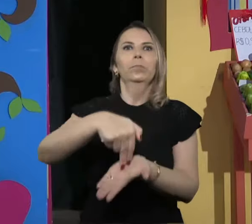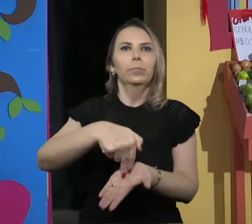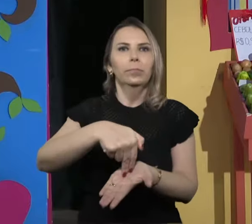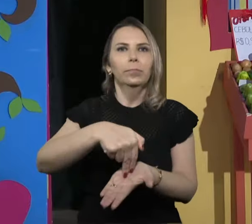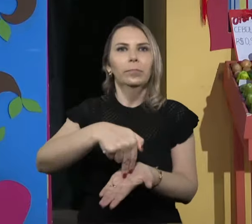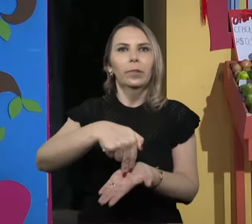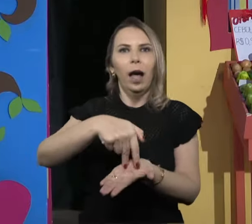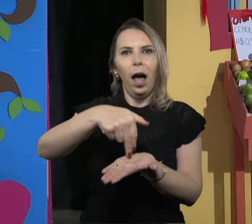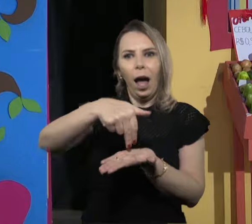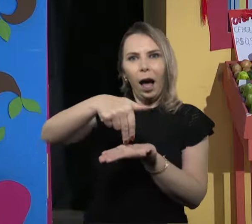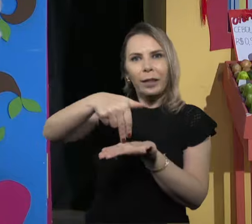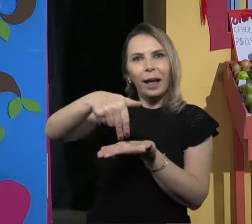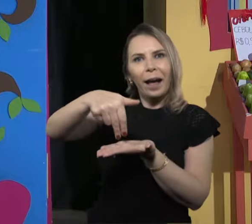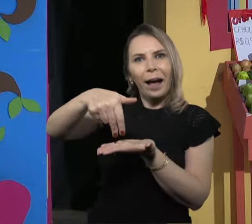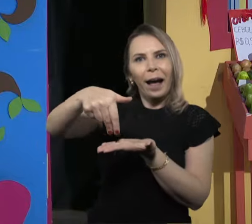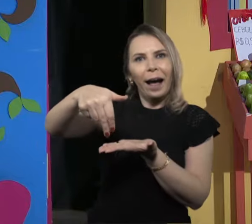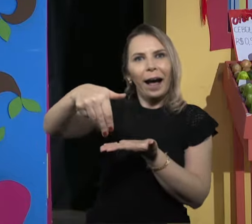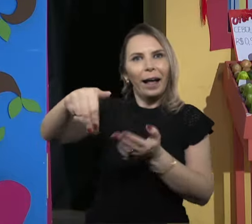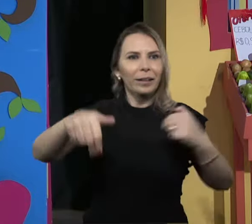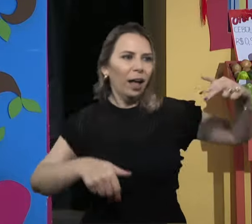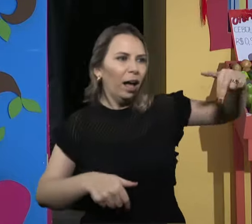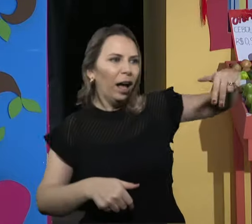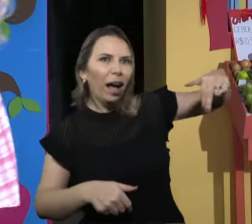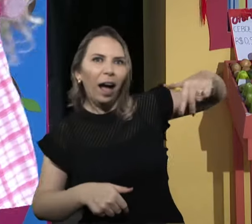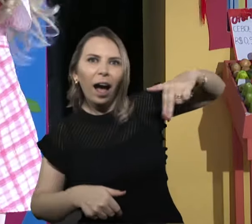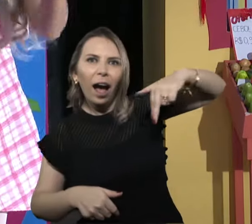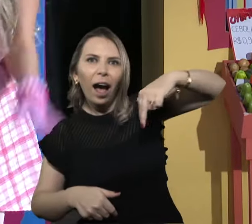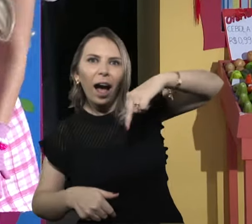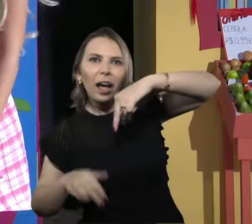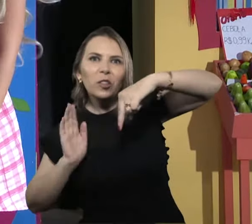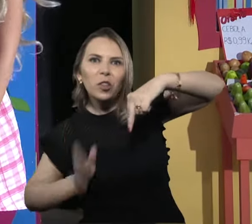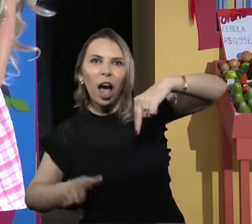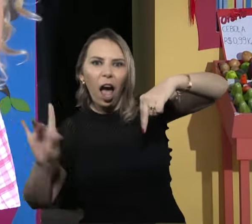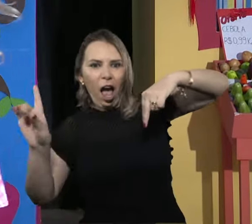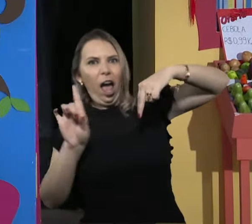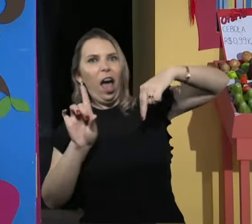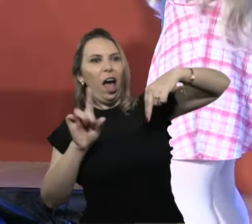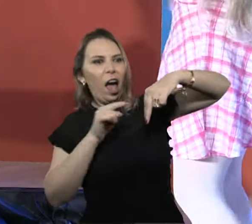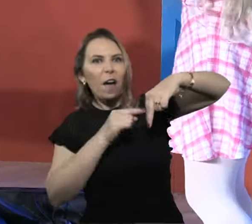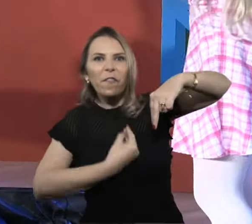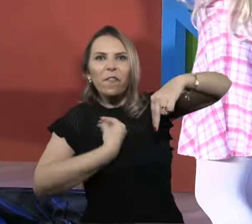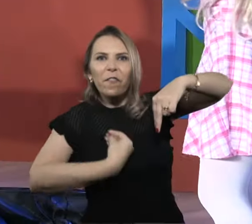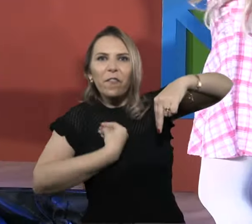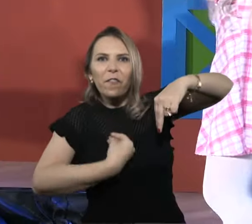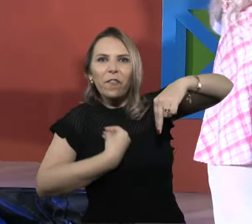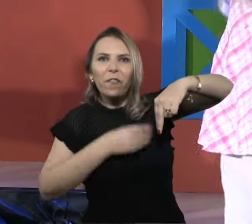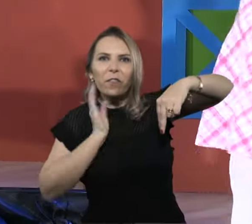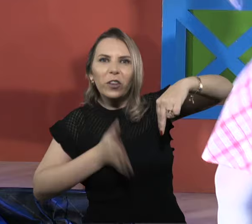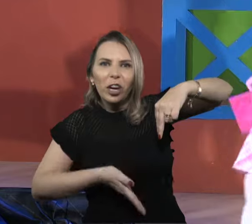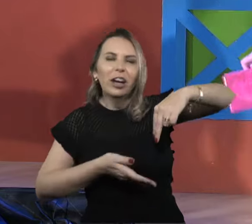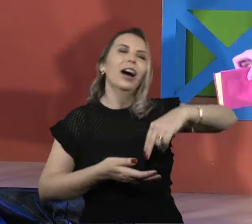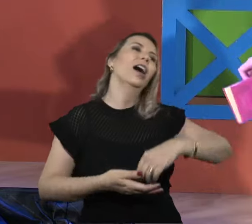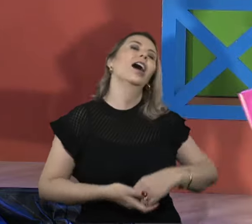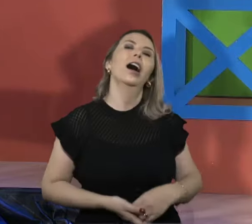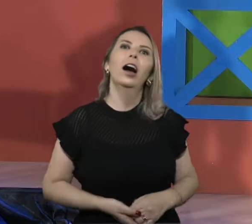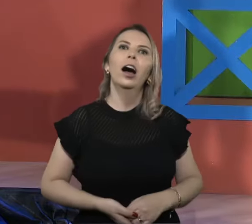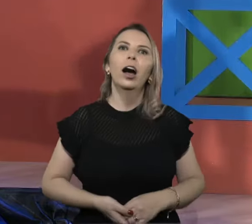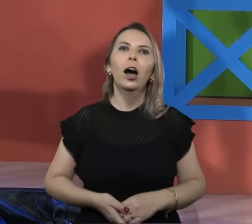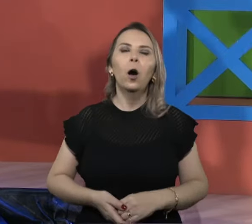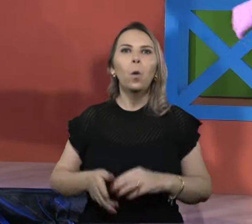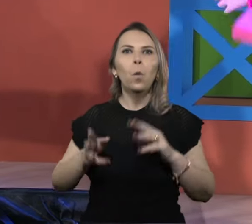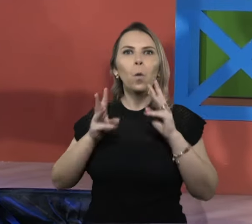Lázaro ficou de pé e saiu andando do túmulo com as próprias pernas. Vivinho da Silva!